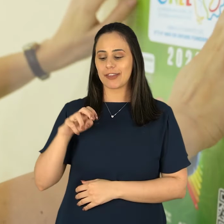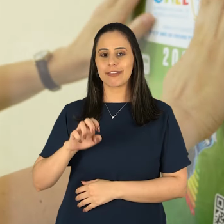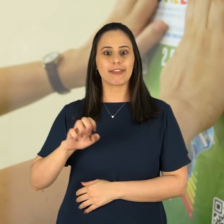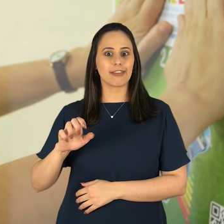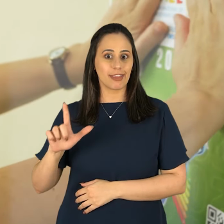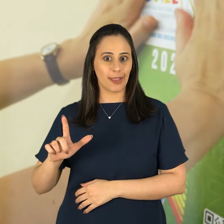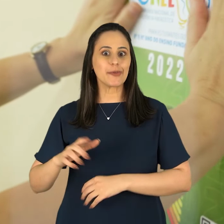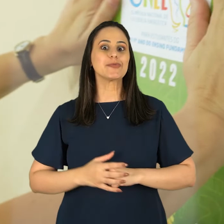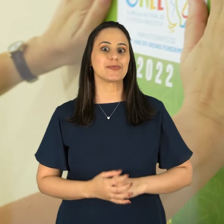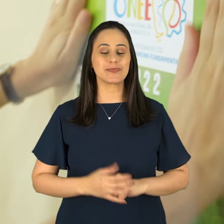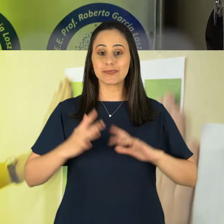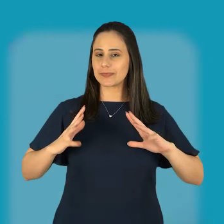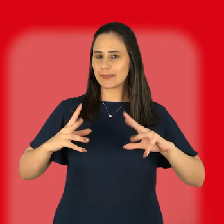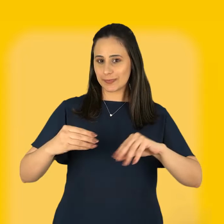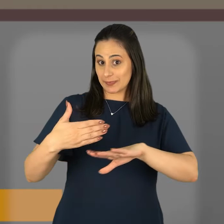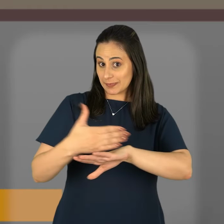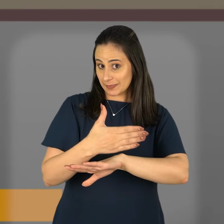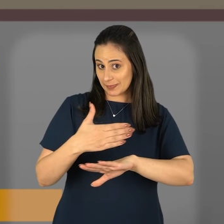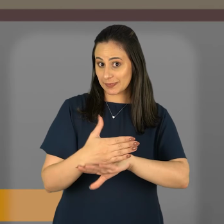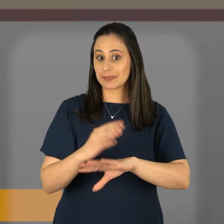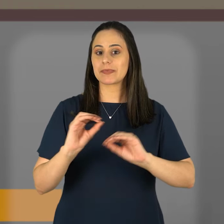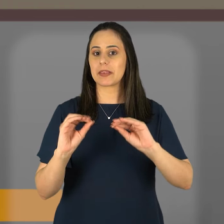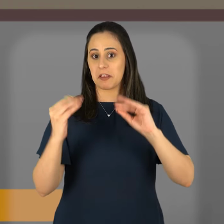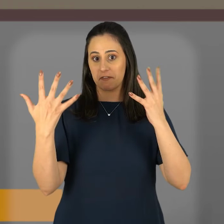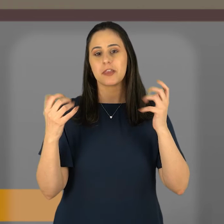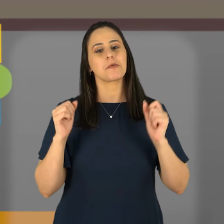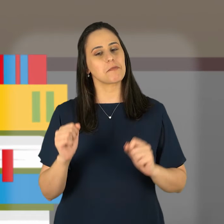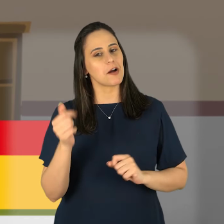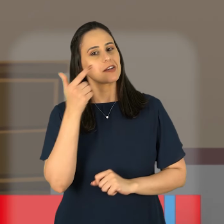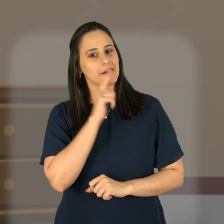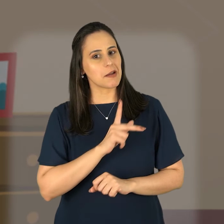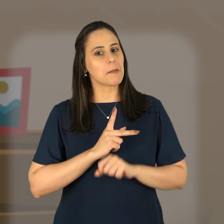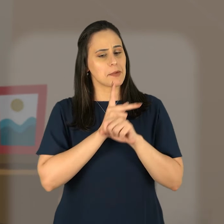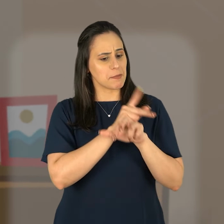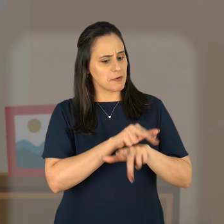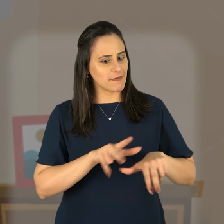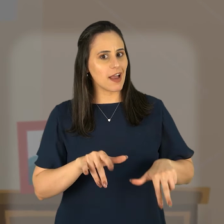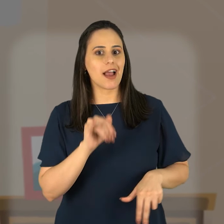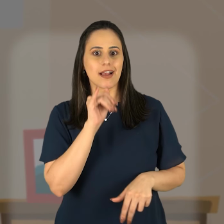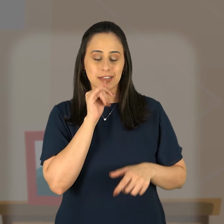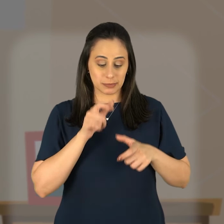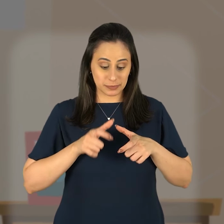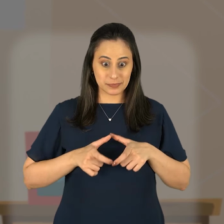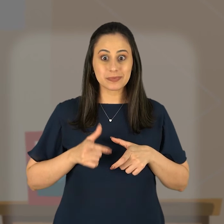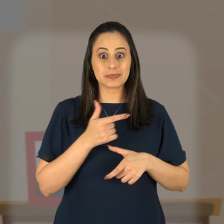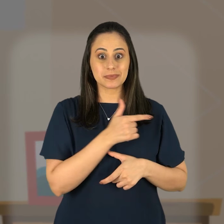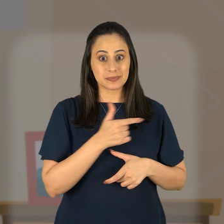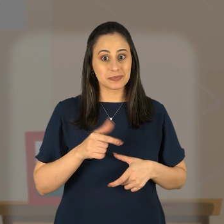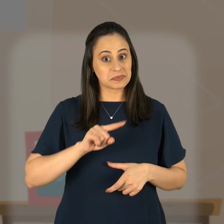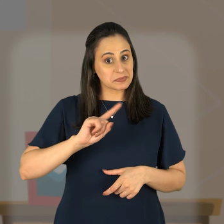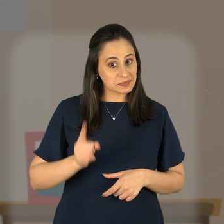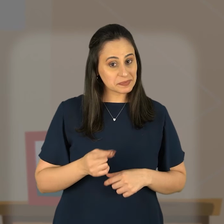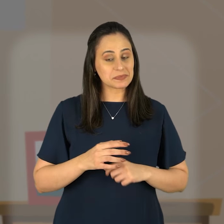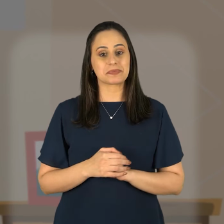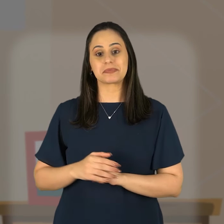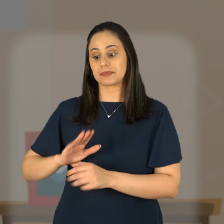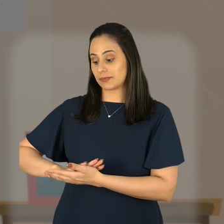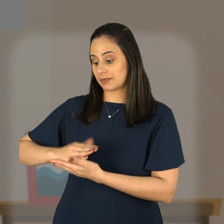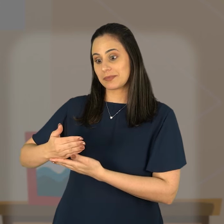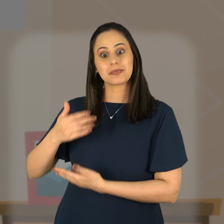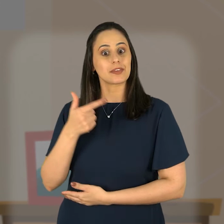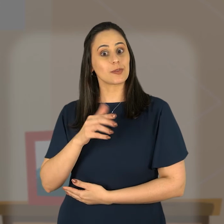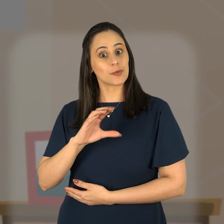de Energia Elétrica, ANEEL. Os participantes do evento concorrem a prêmios, tais como 22 mil